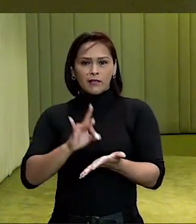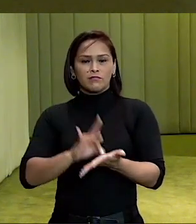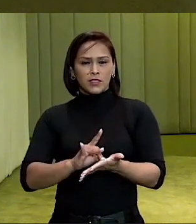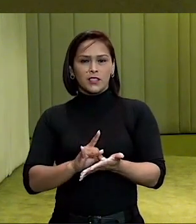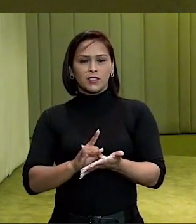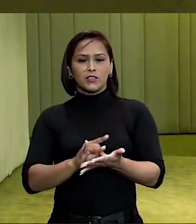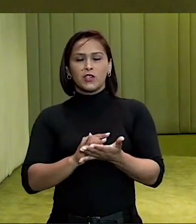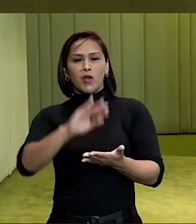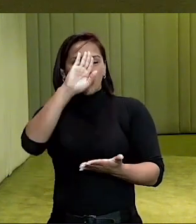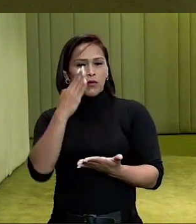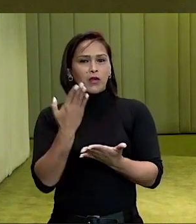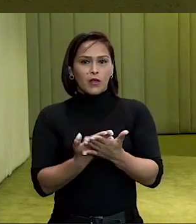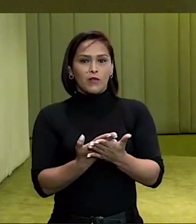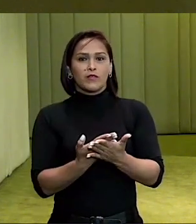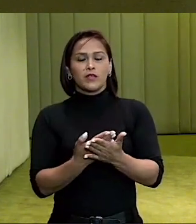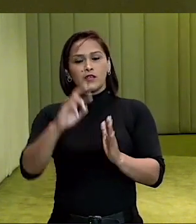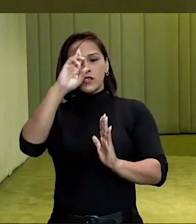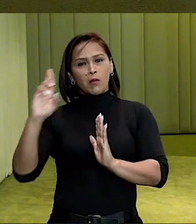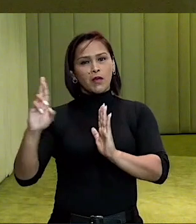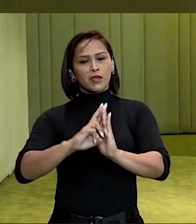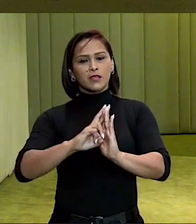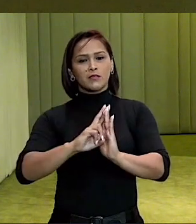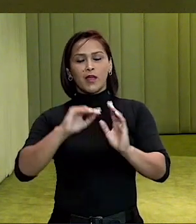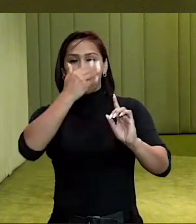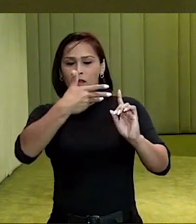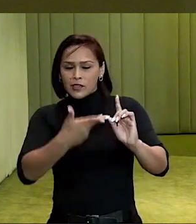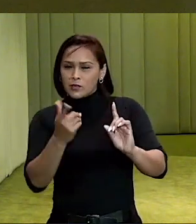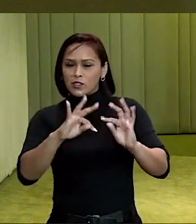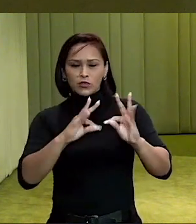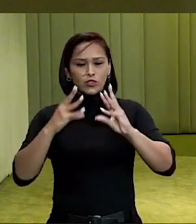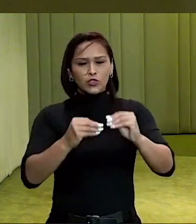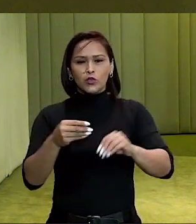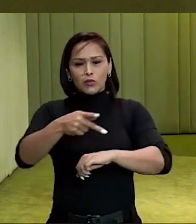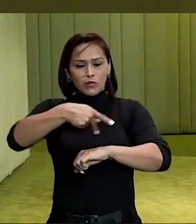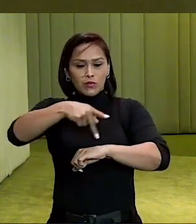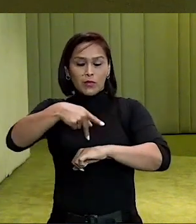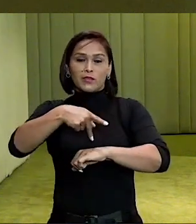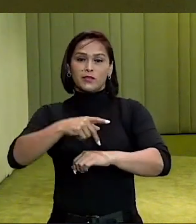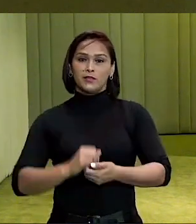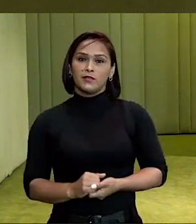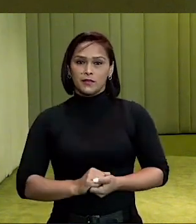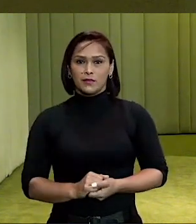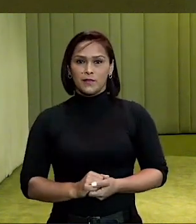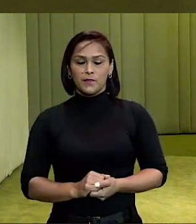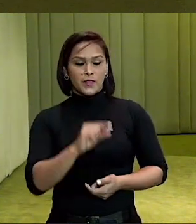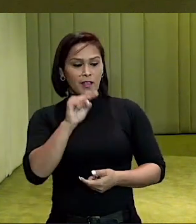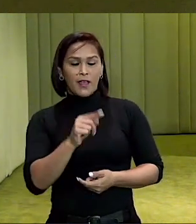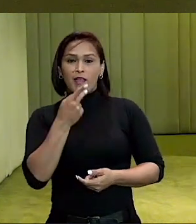com a confiança, o respeito e a admiração de todo o nosso país.